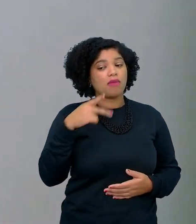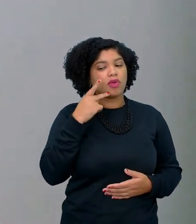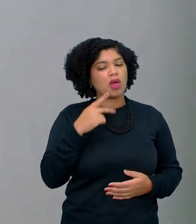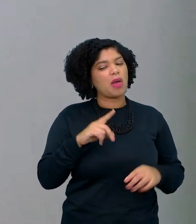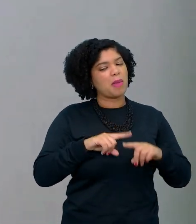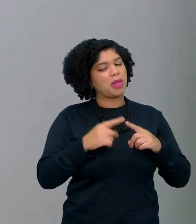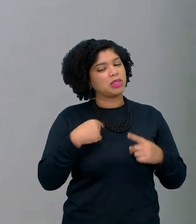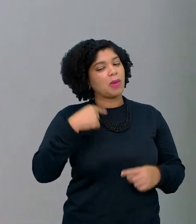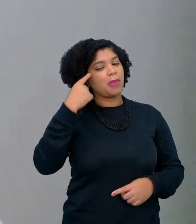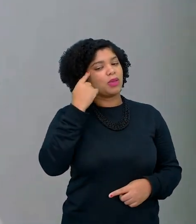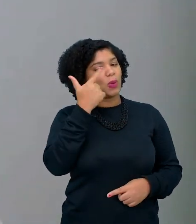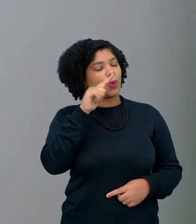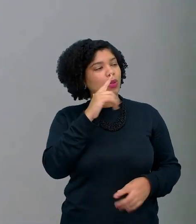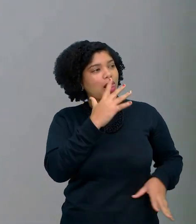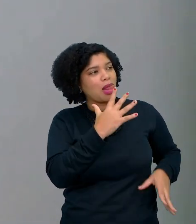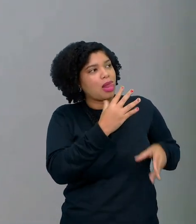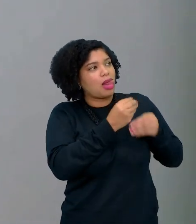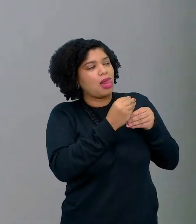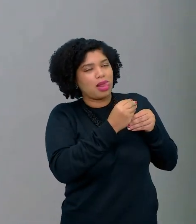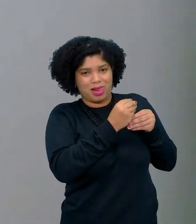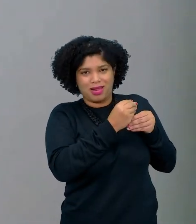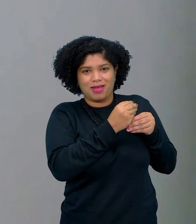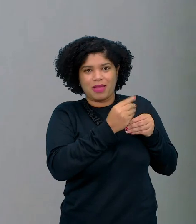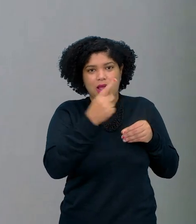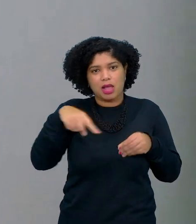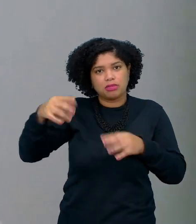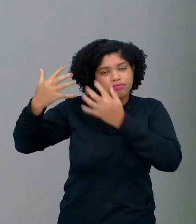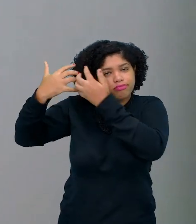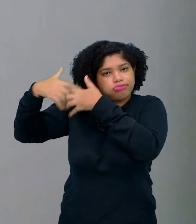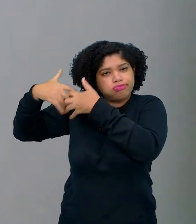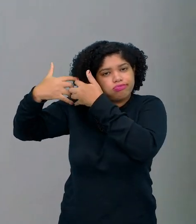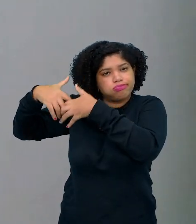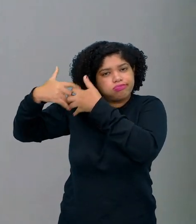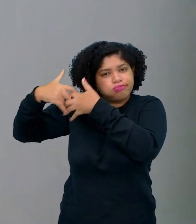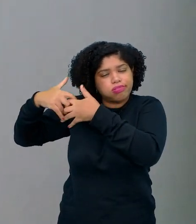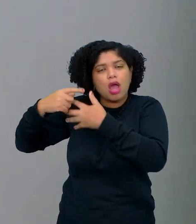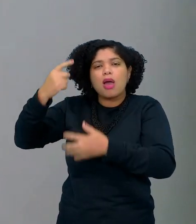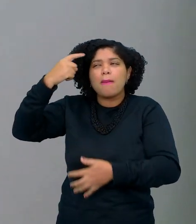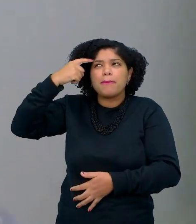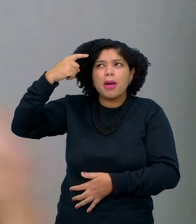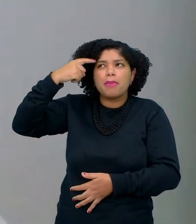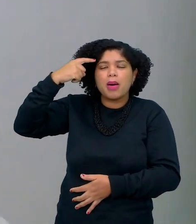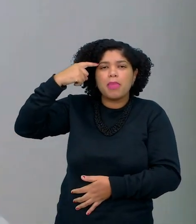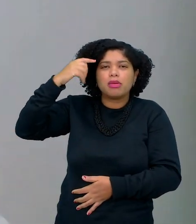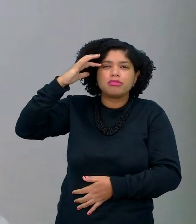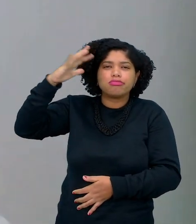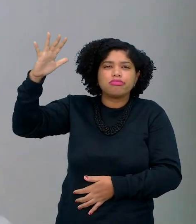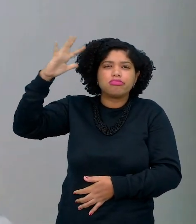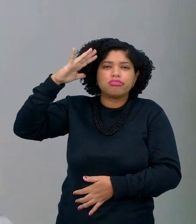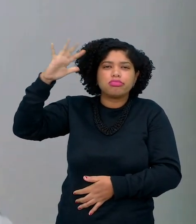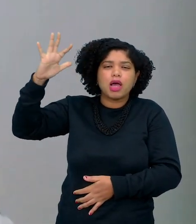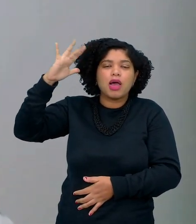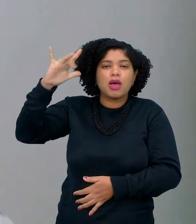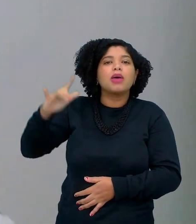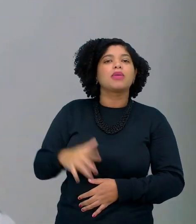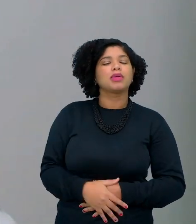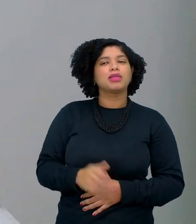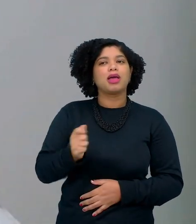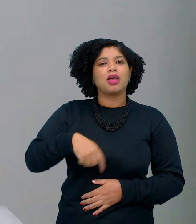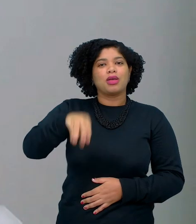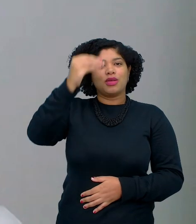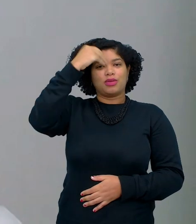penso um pouquinho a mais. Essa reflexão faz eles pensarem também e colocarem isso para dentro,